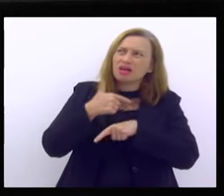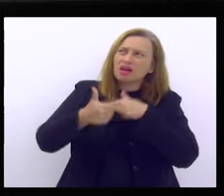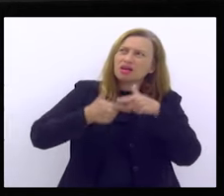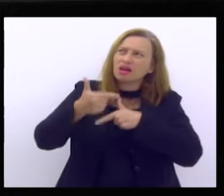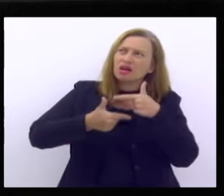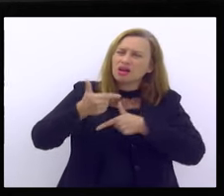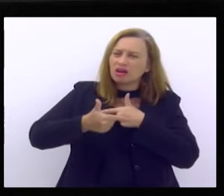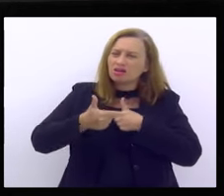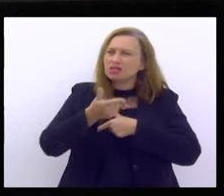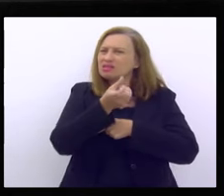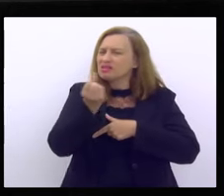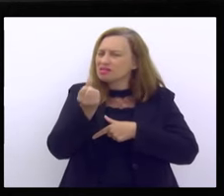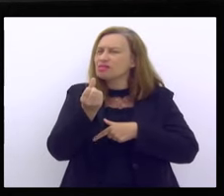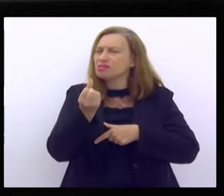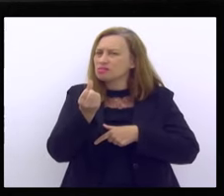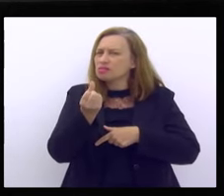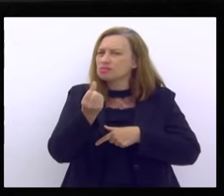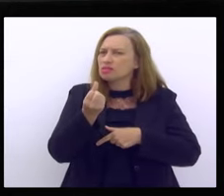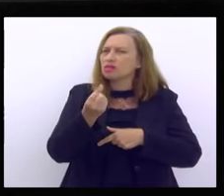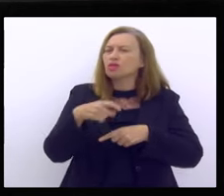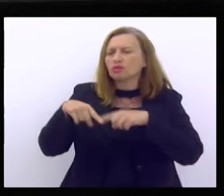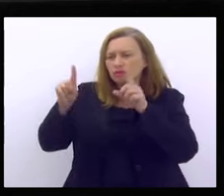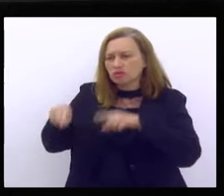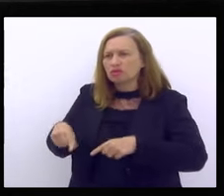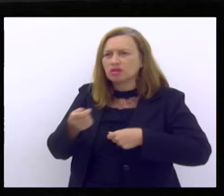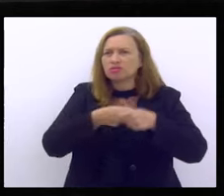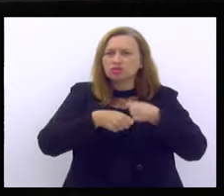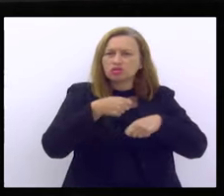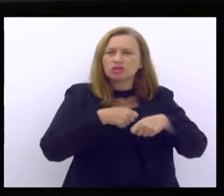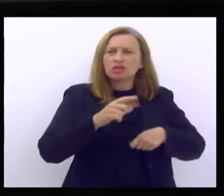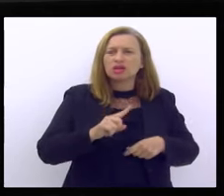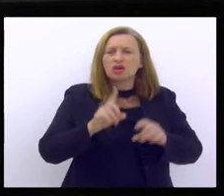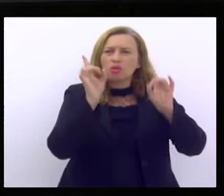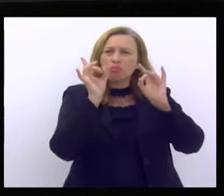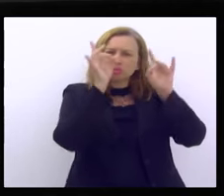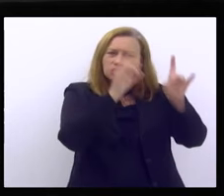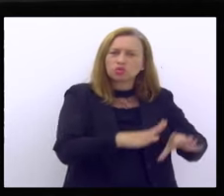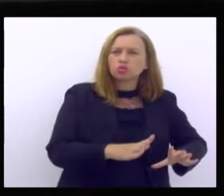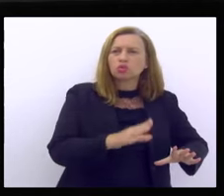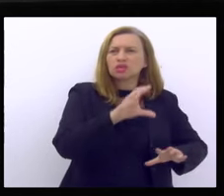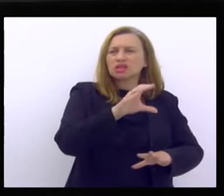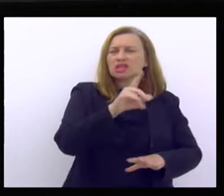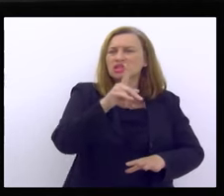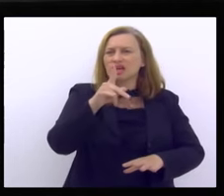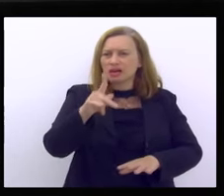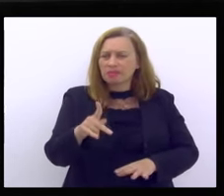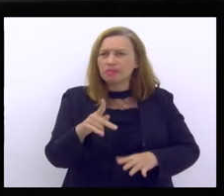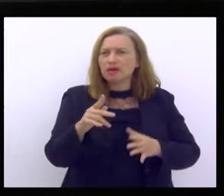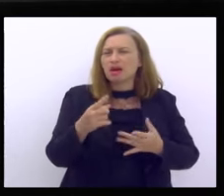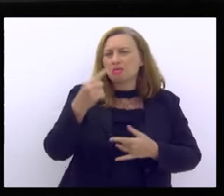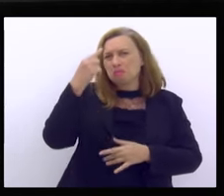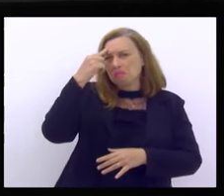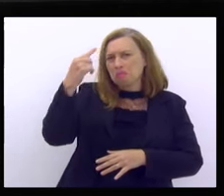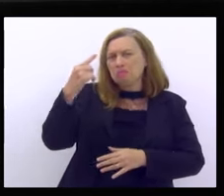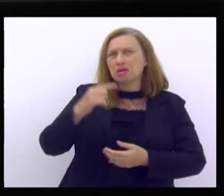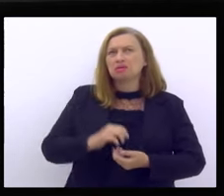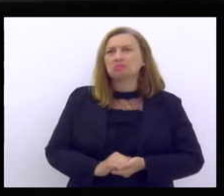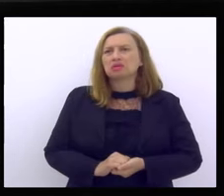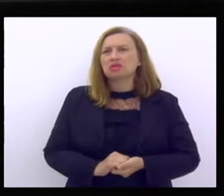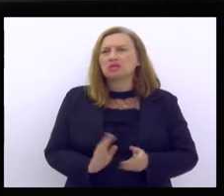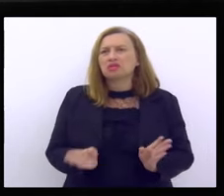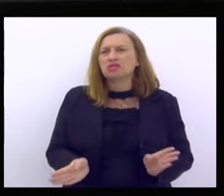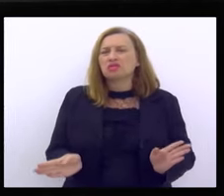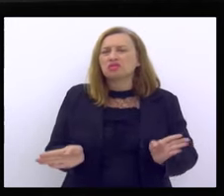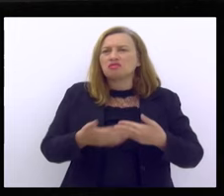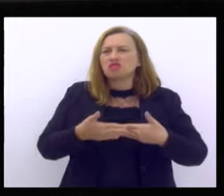16 anos nessa escola, fui funcionário administrativo, e o abandono dos CIEPs é parte de uma lógica, né, de